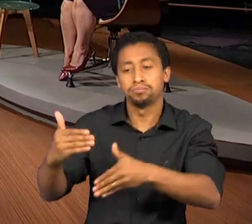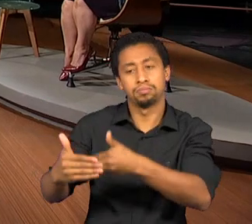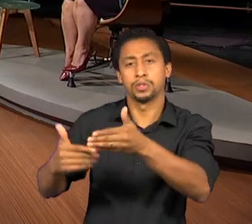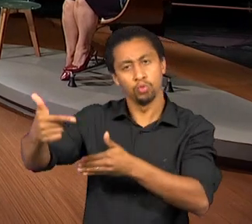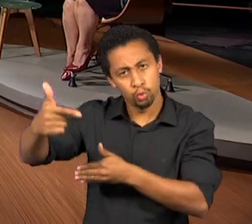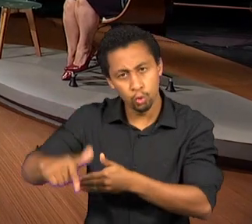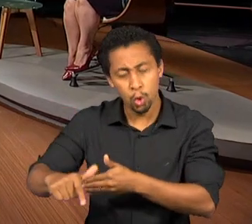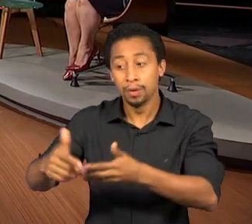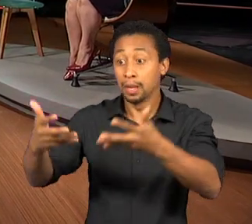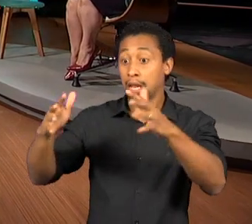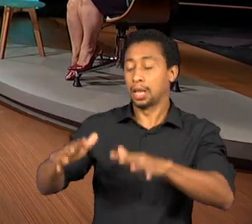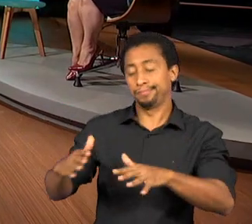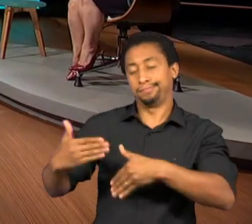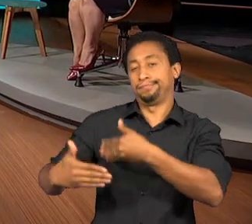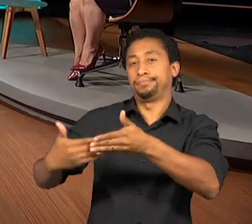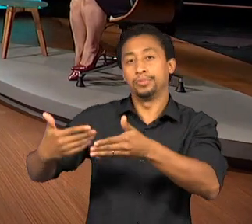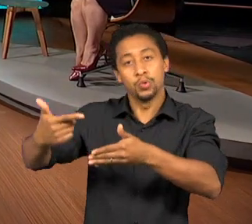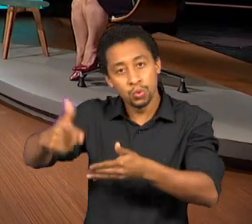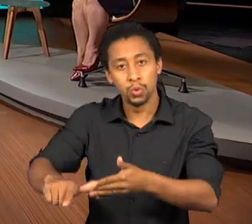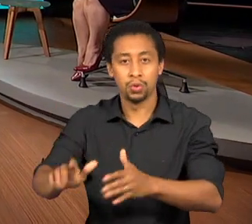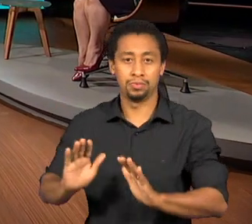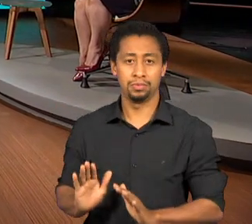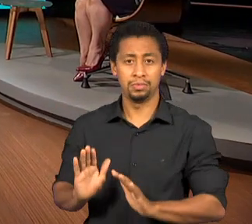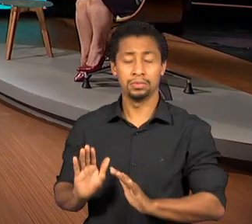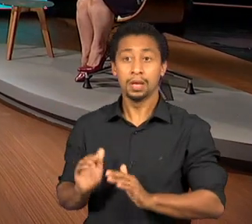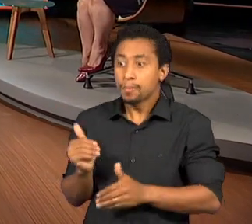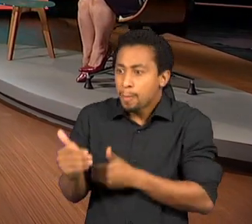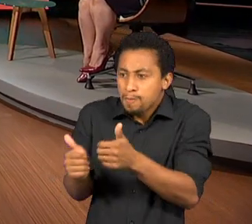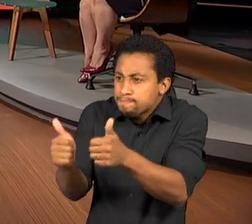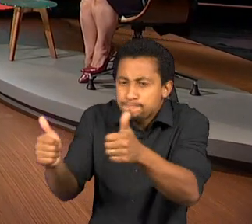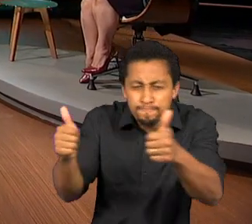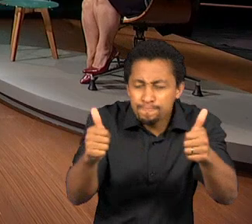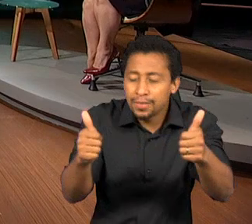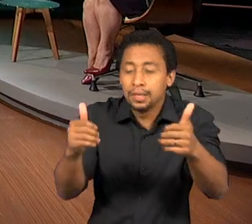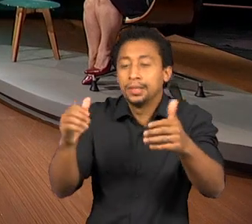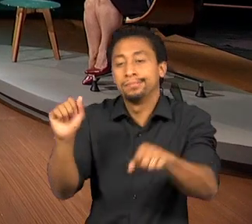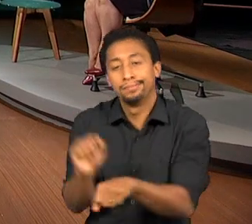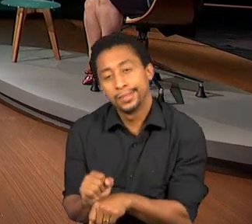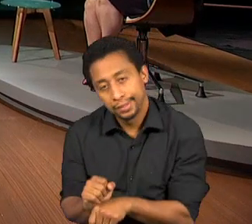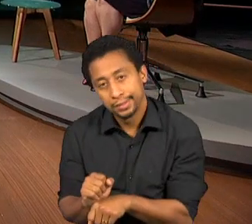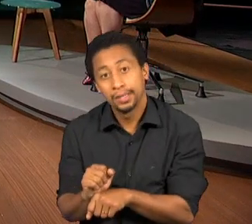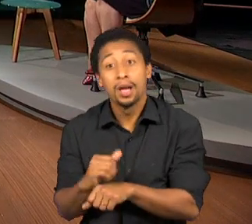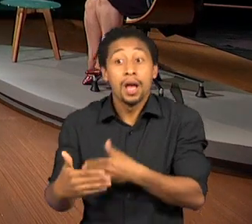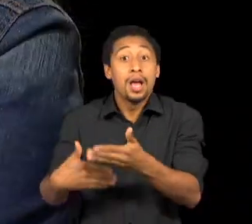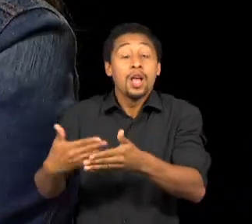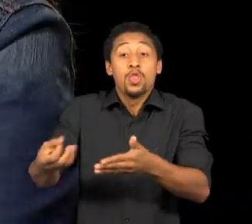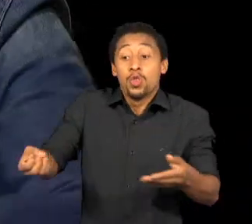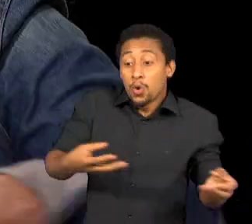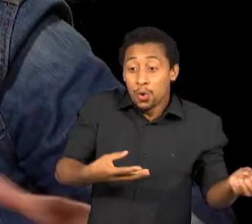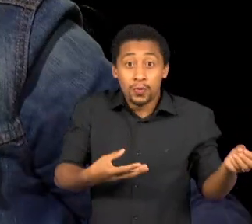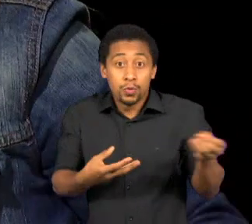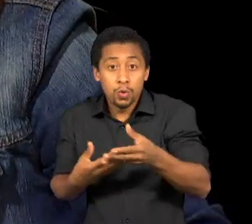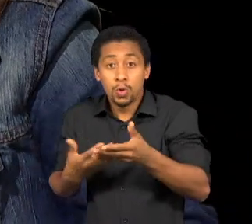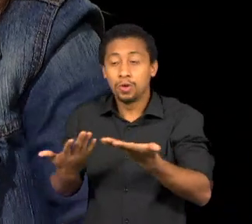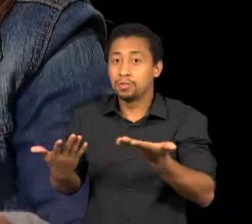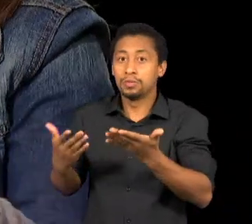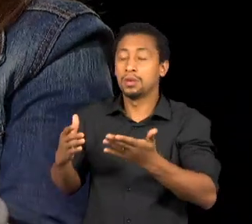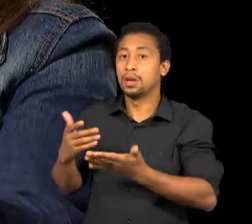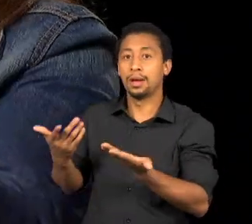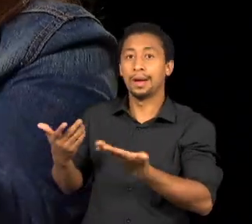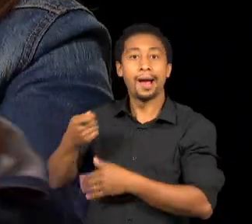de repente acaba. Depois surgem diretores, surgem autores, aí vem